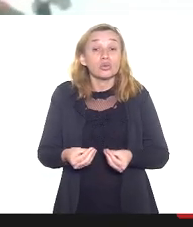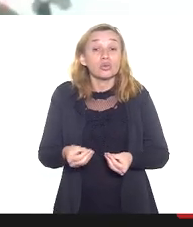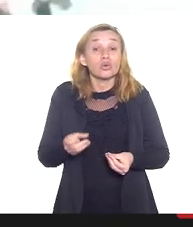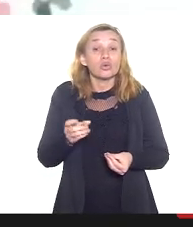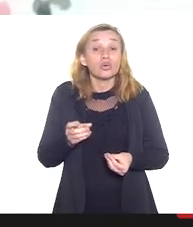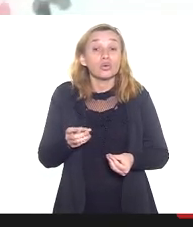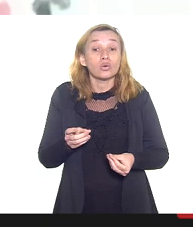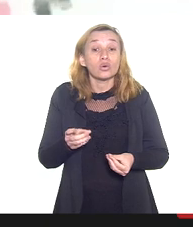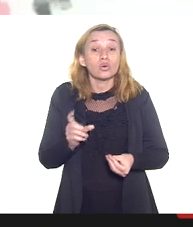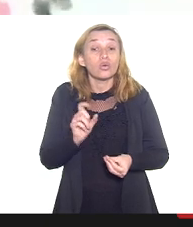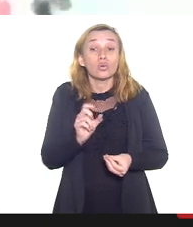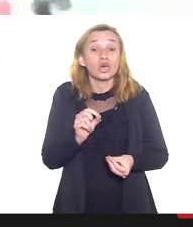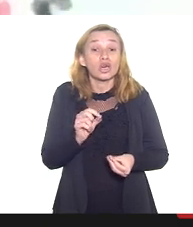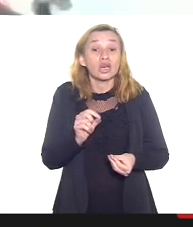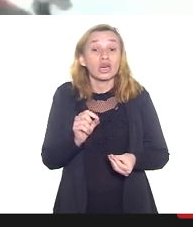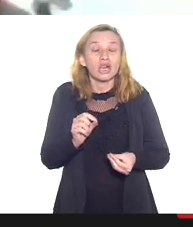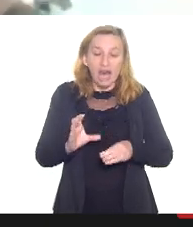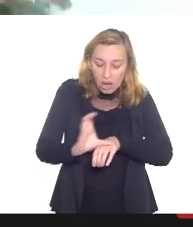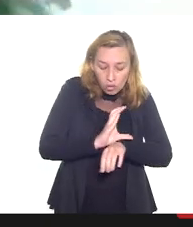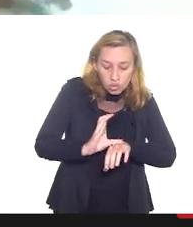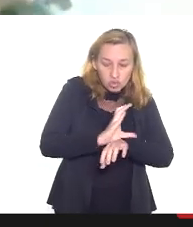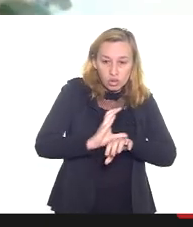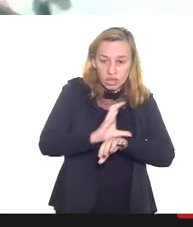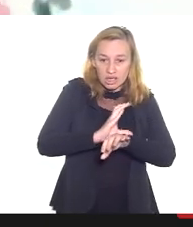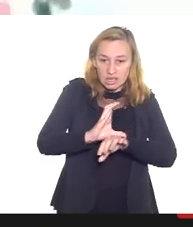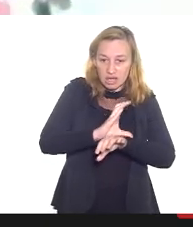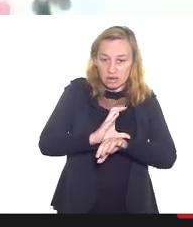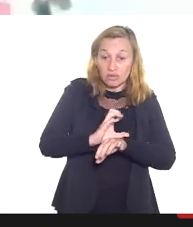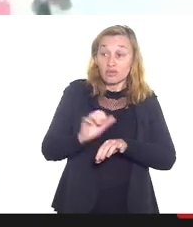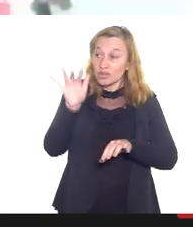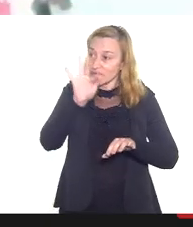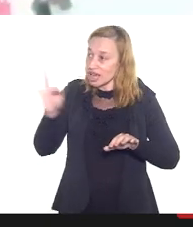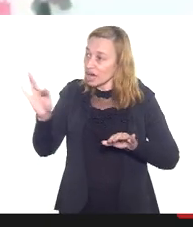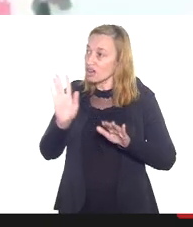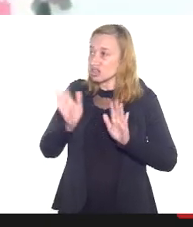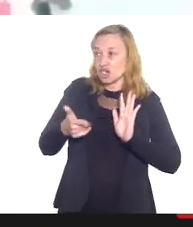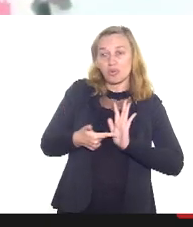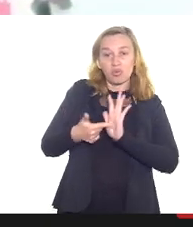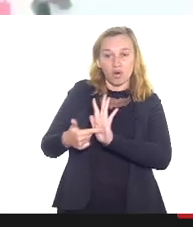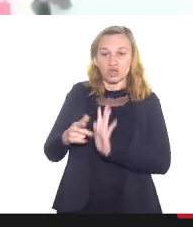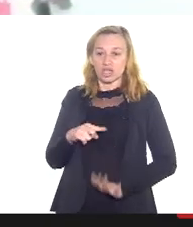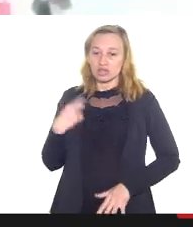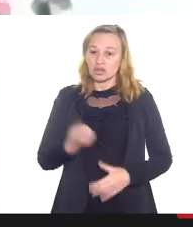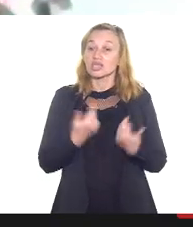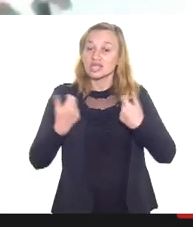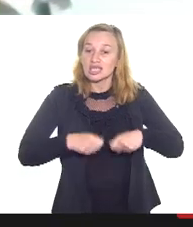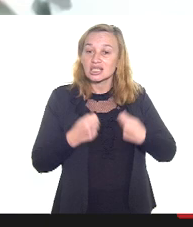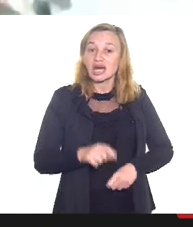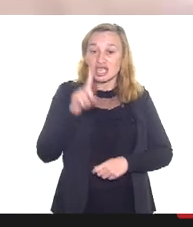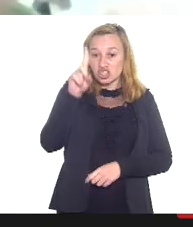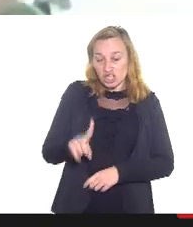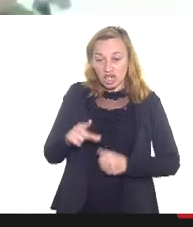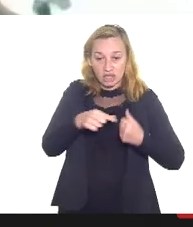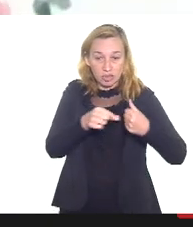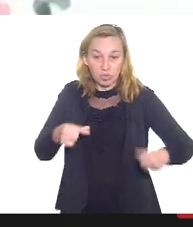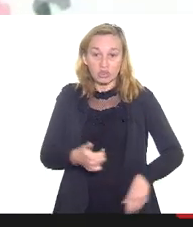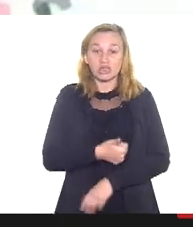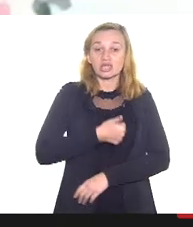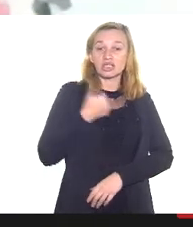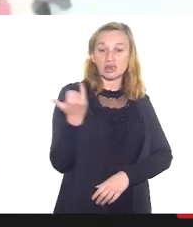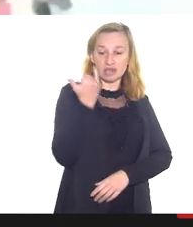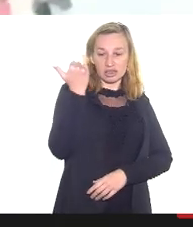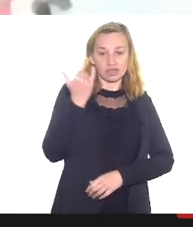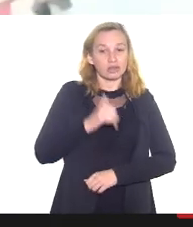garantidos pela Constituição Federal, como bem já foram citados dois importantes artigos. Eu